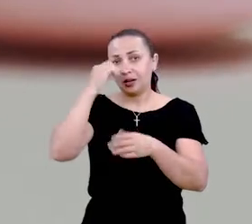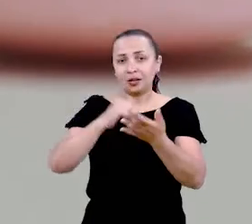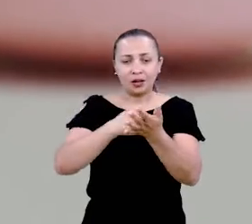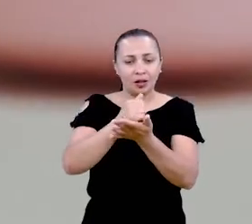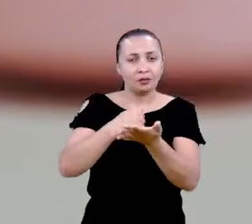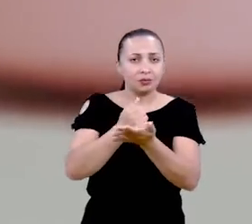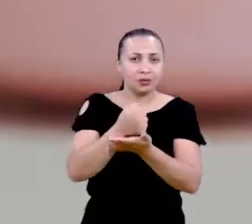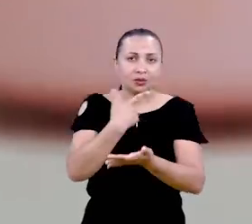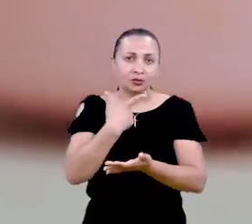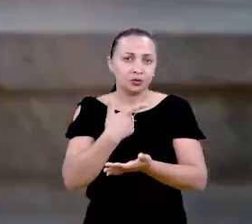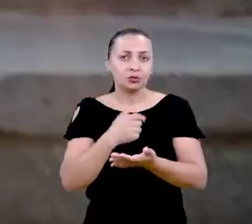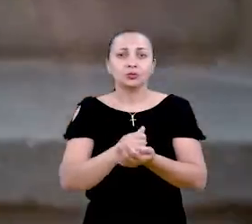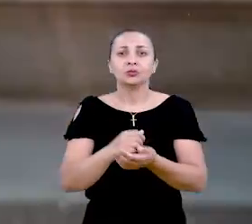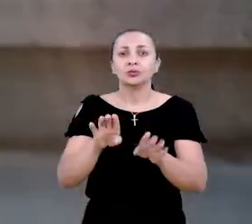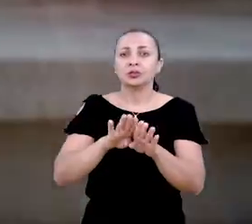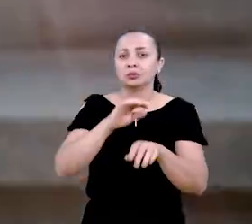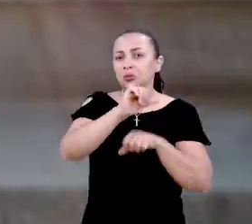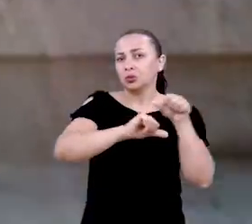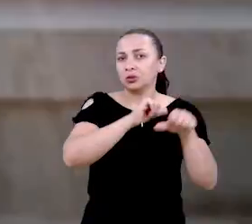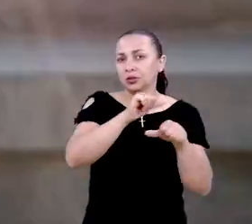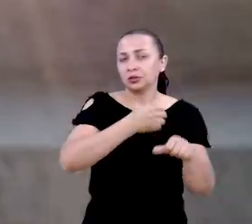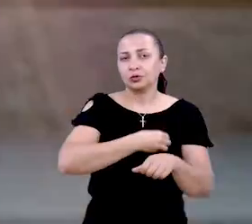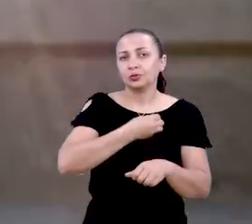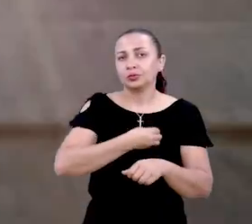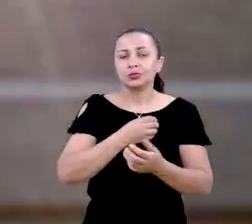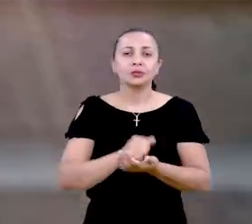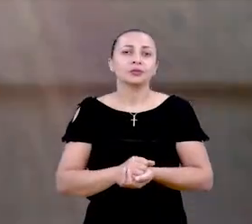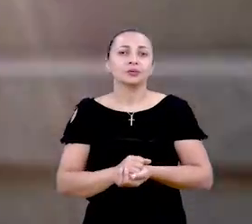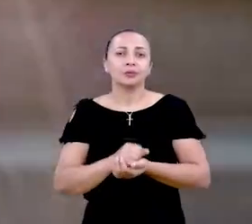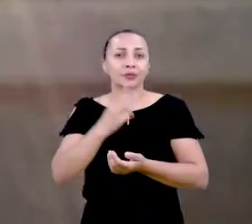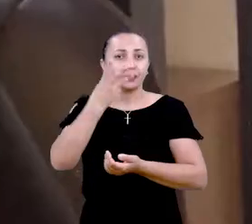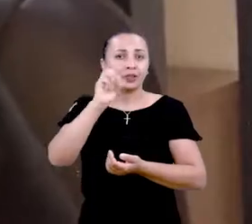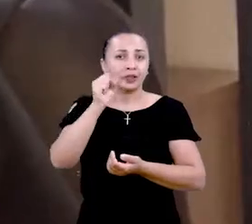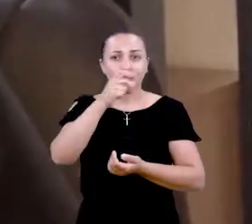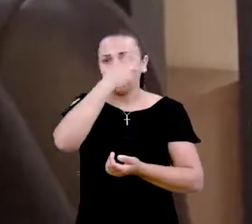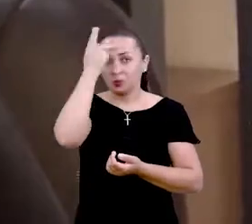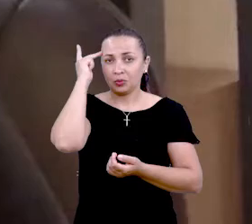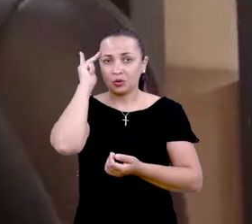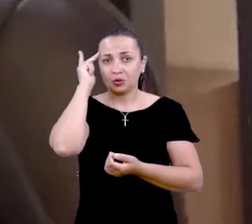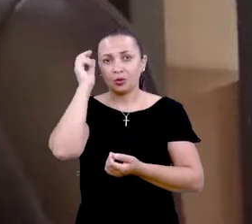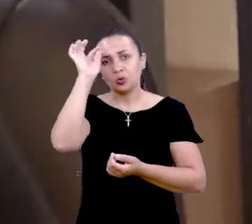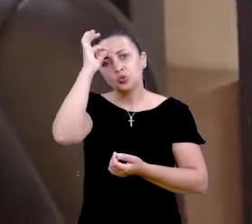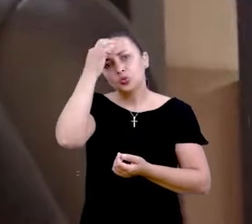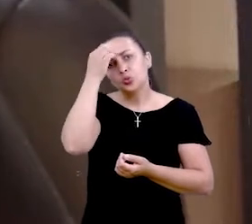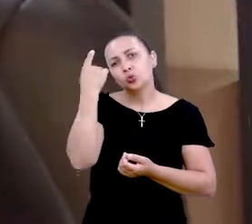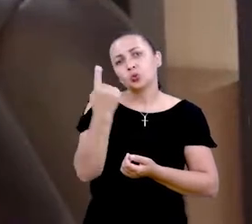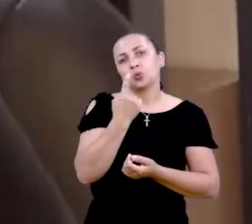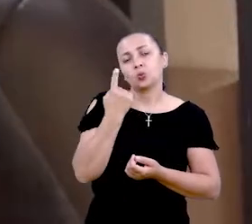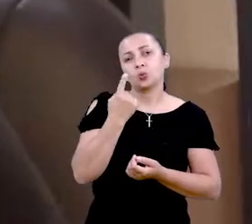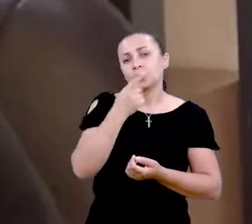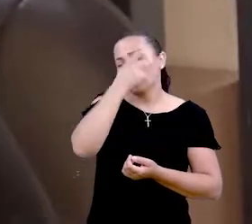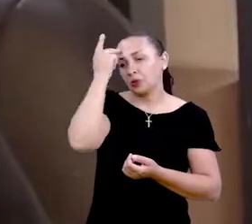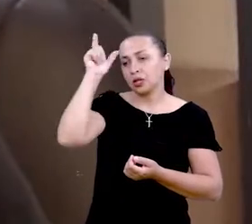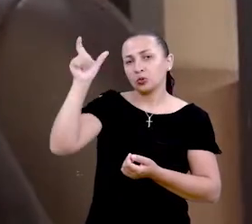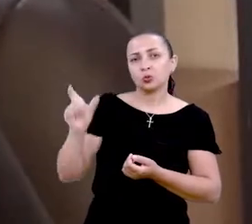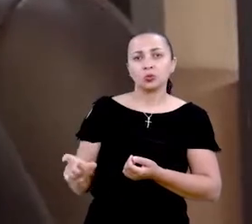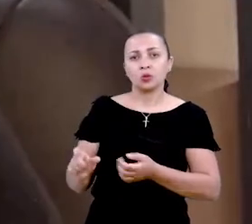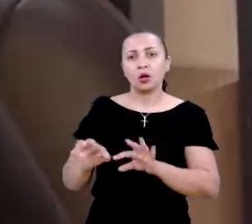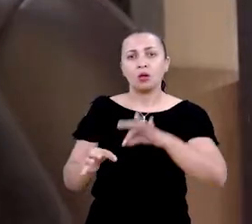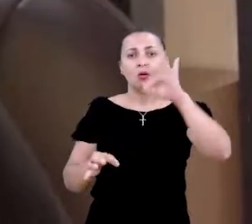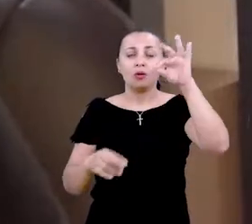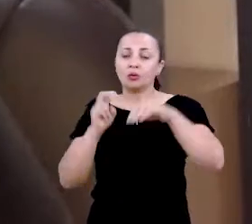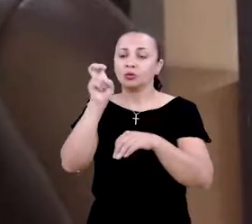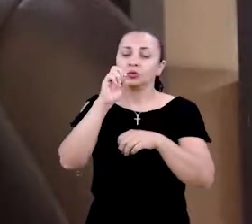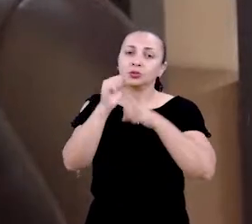de medicamentos e mudança do estilo de vida. Desses 38 pacientes, apenas um paciente ao longo dos 5